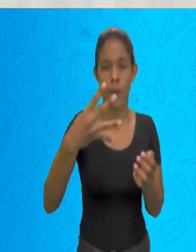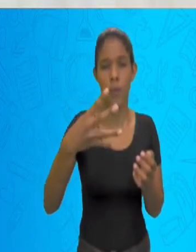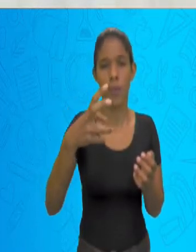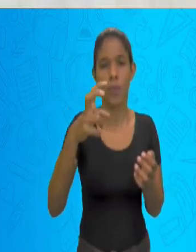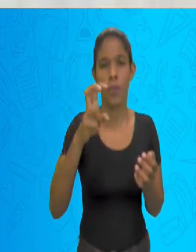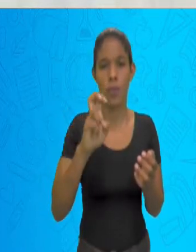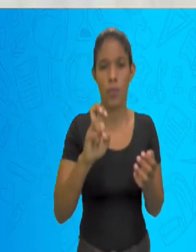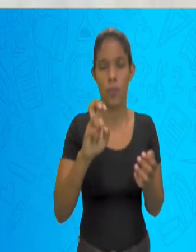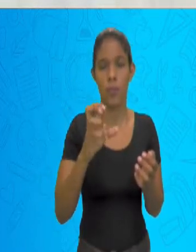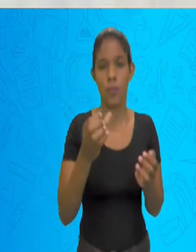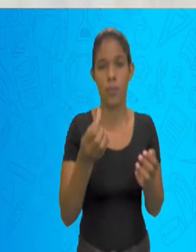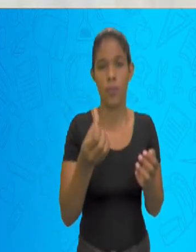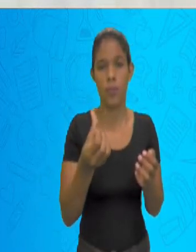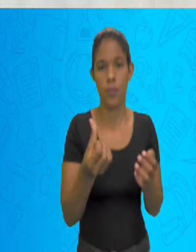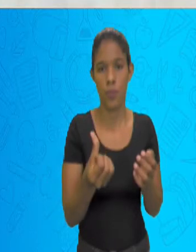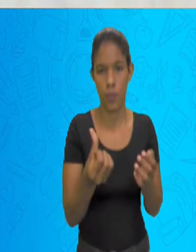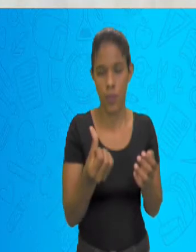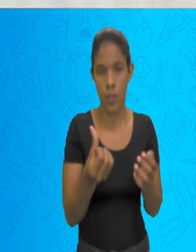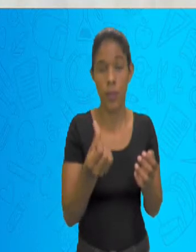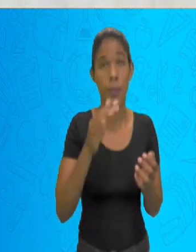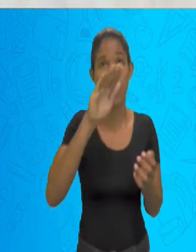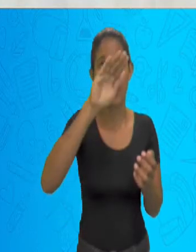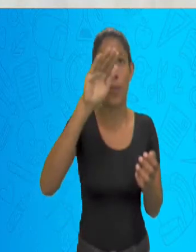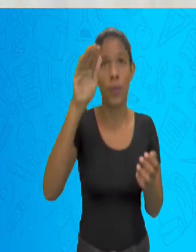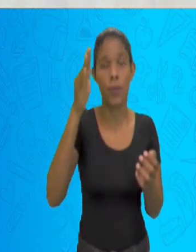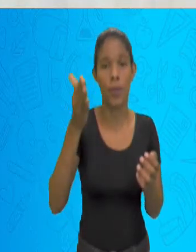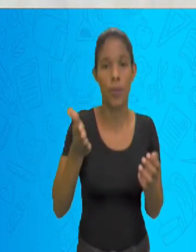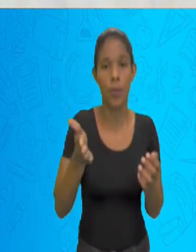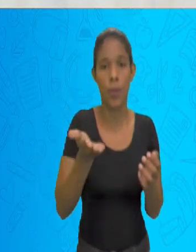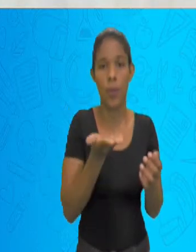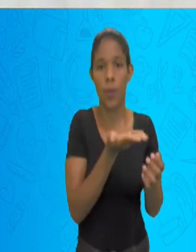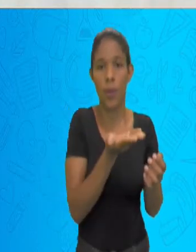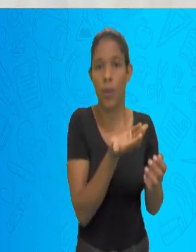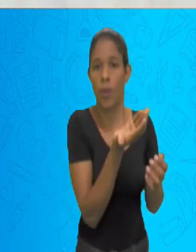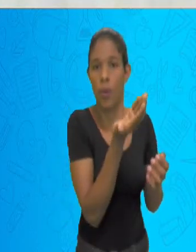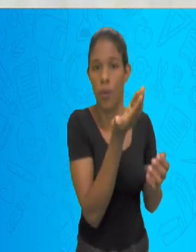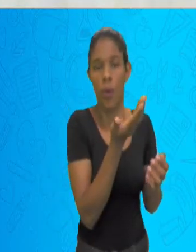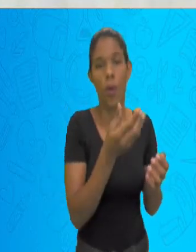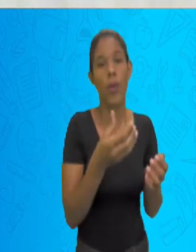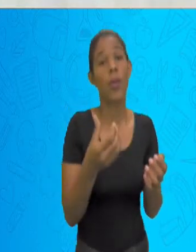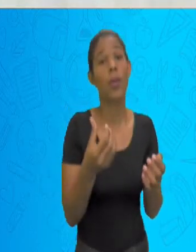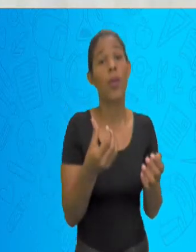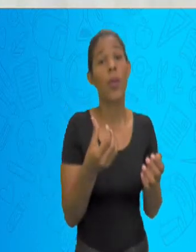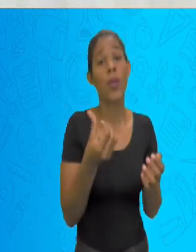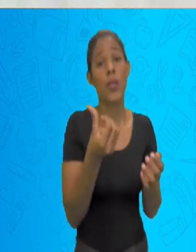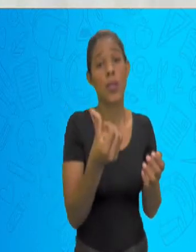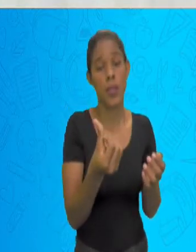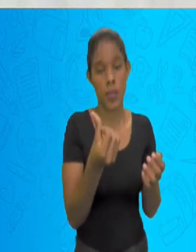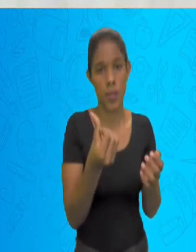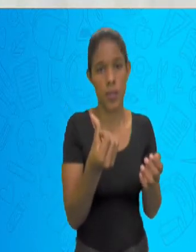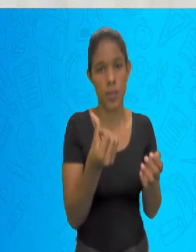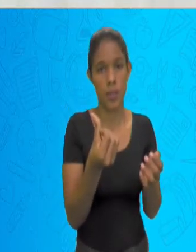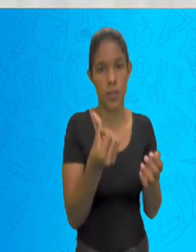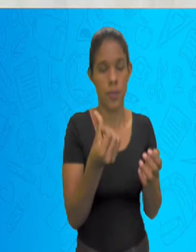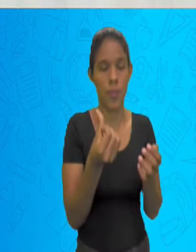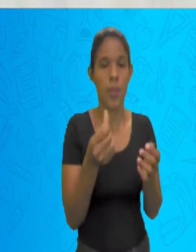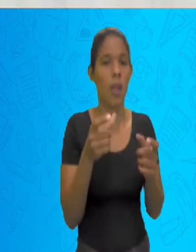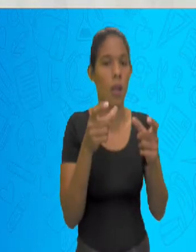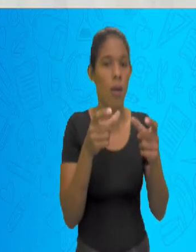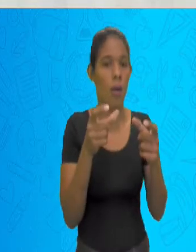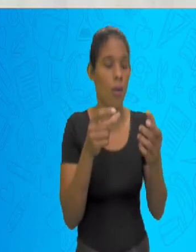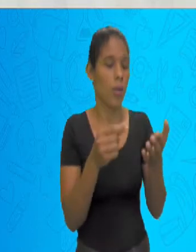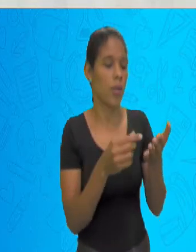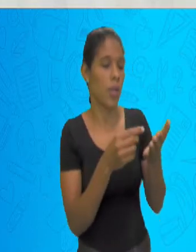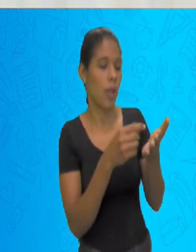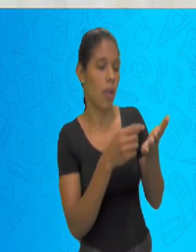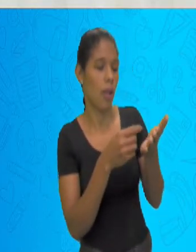5, 6 faces, ok? Então, a face é essa parte onde eu colori de vermelho para vocês